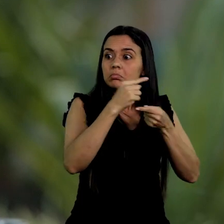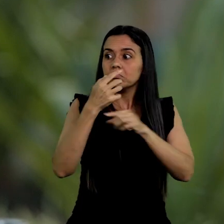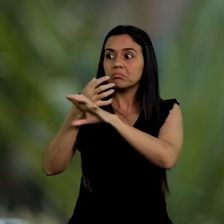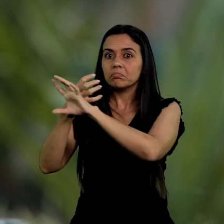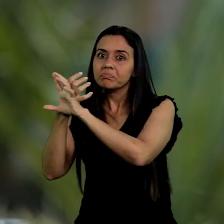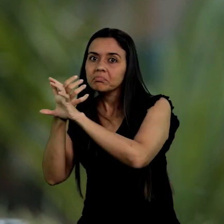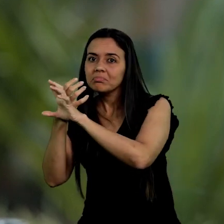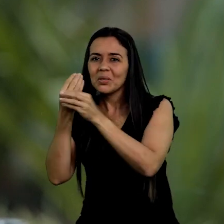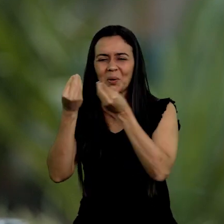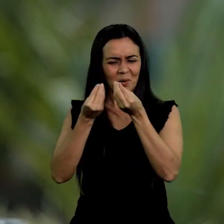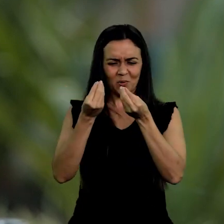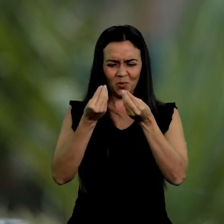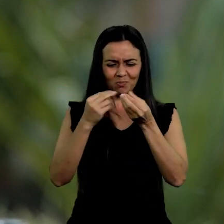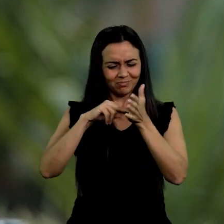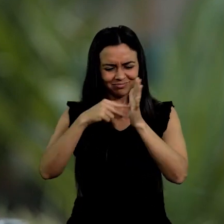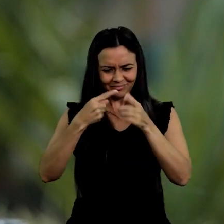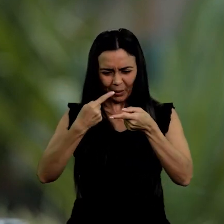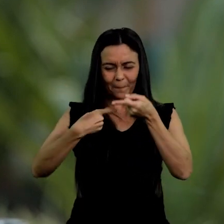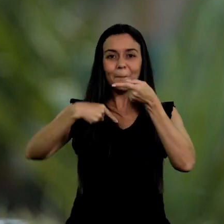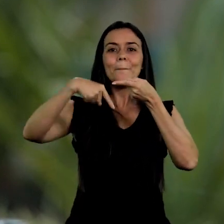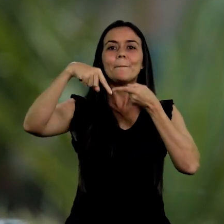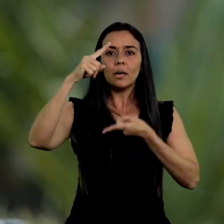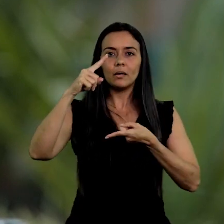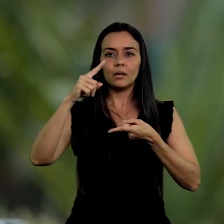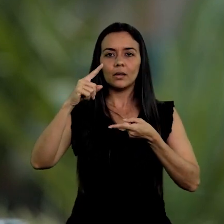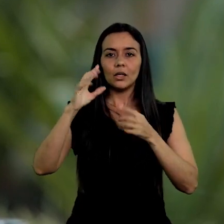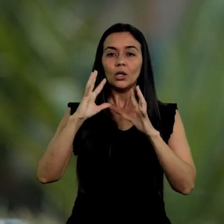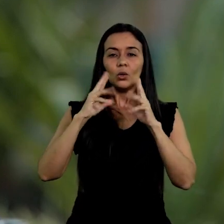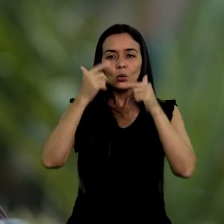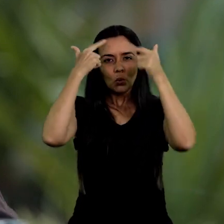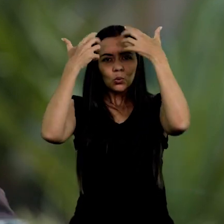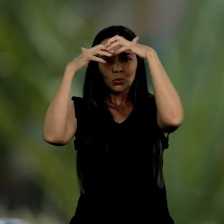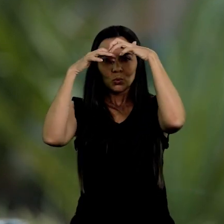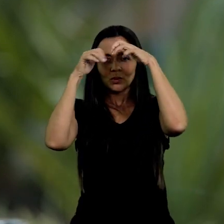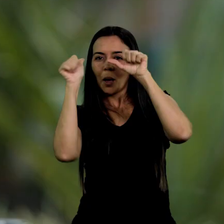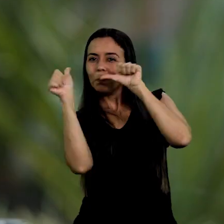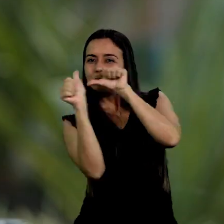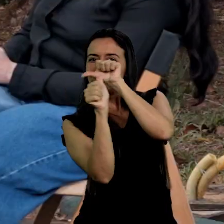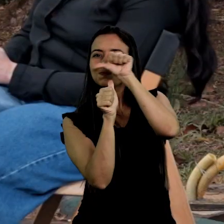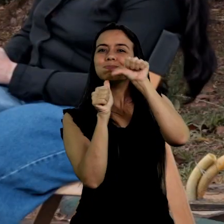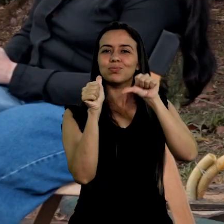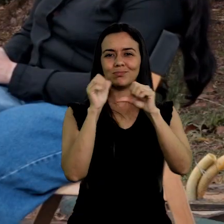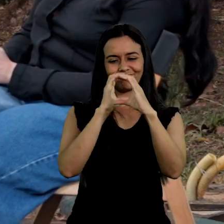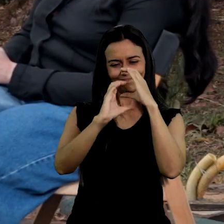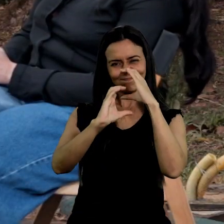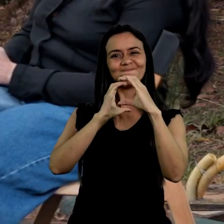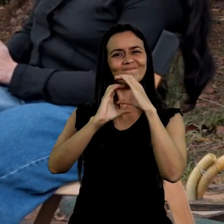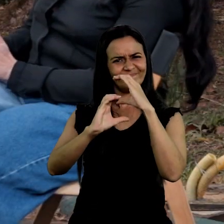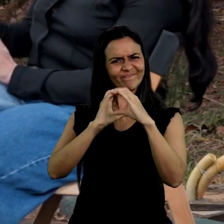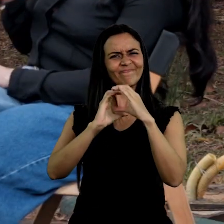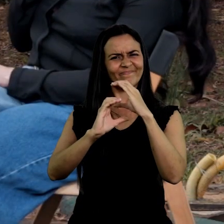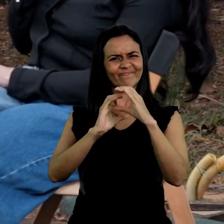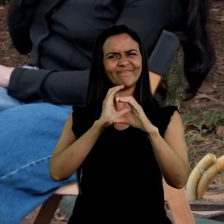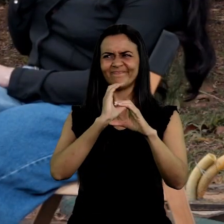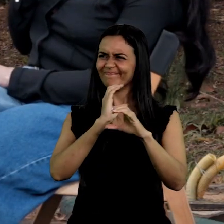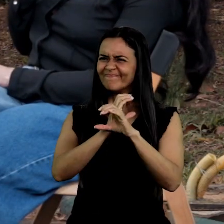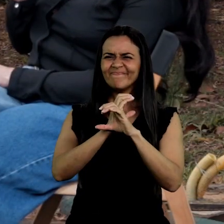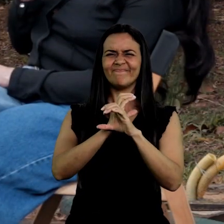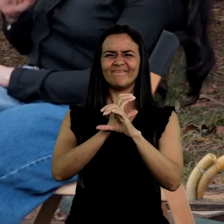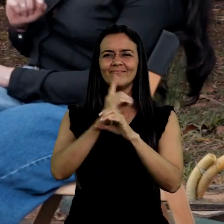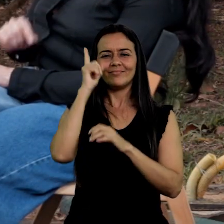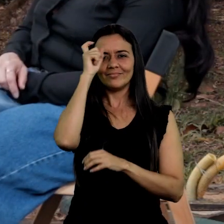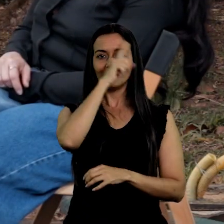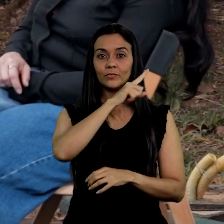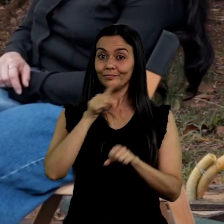para o cérebro, né, uma outra mudança ali estrutural no jeito de se comunicar mesmo. Exatamente. Né? E que é diferente